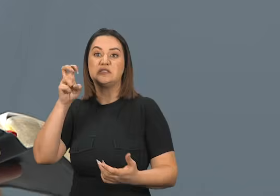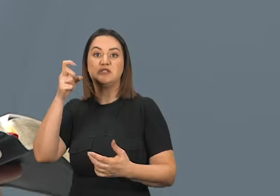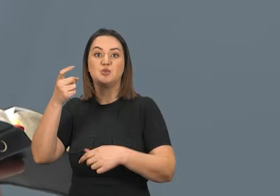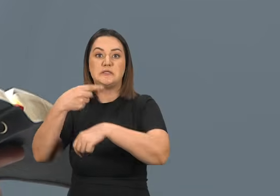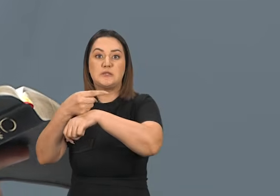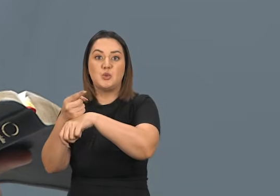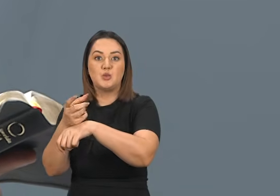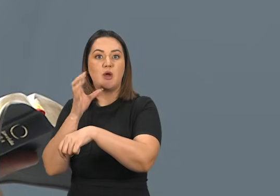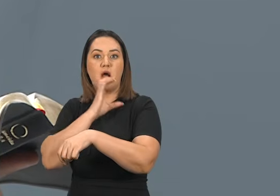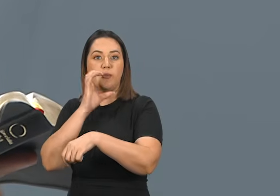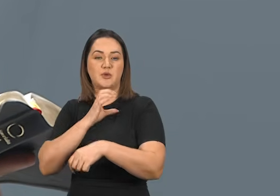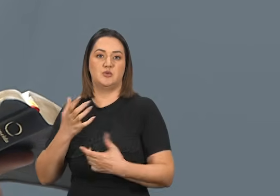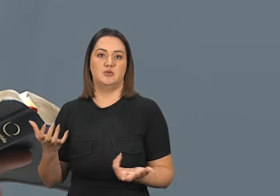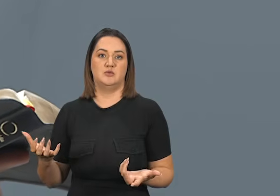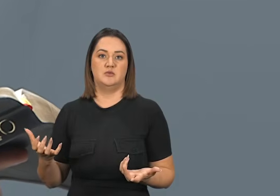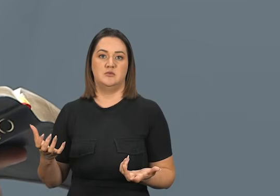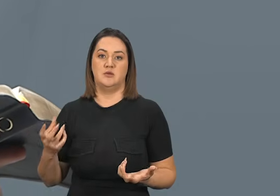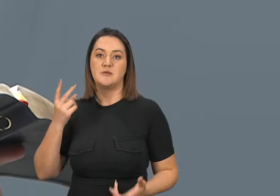Em segundos.